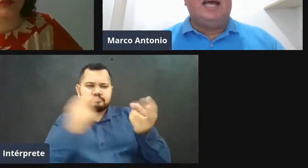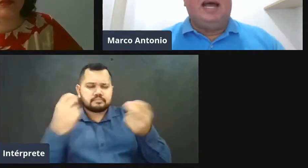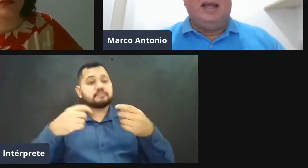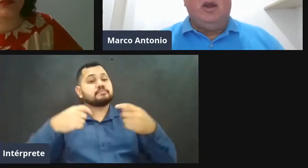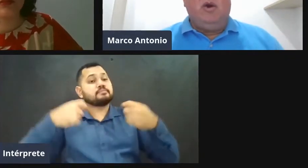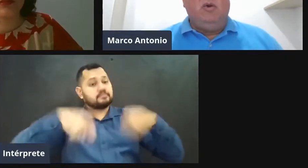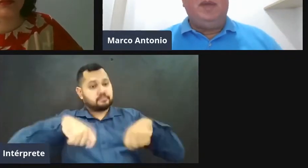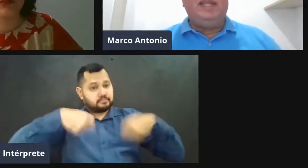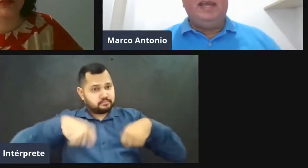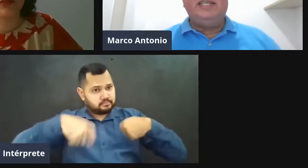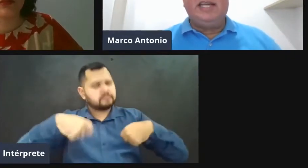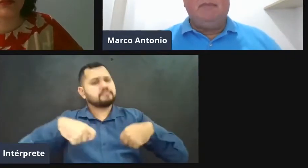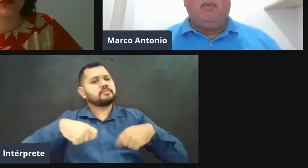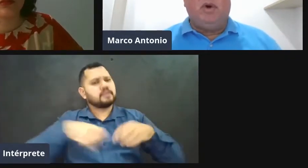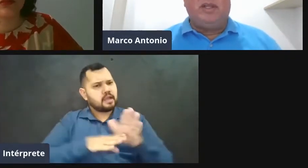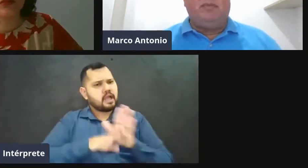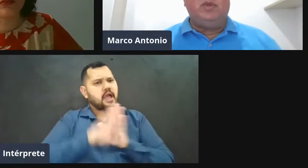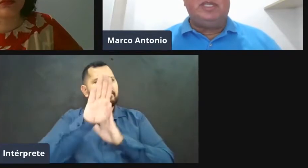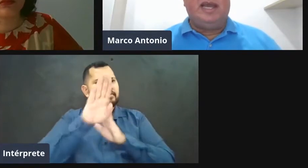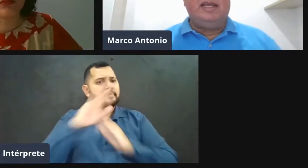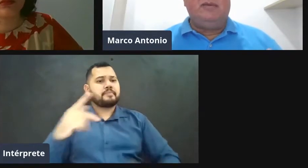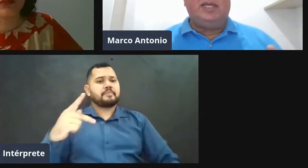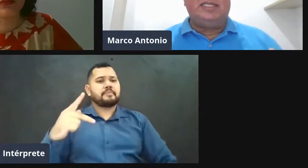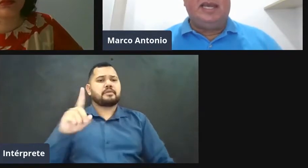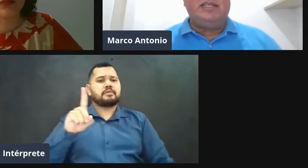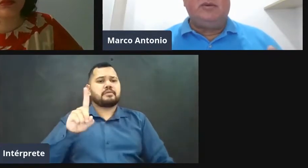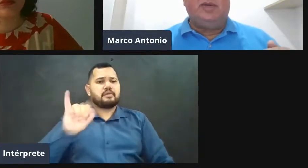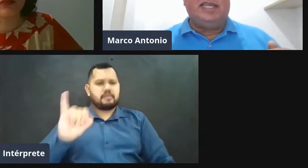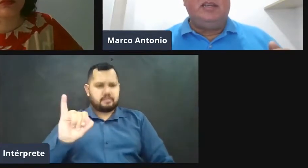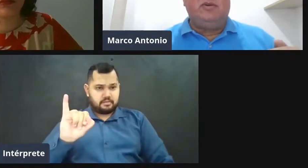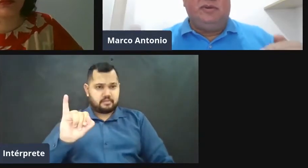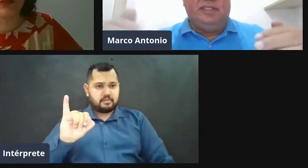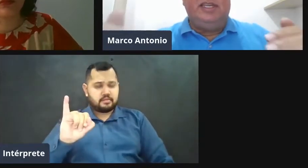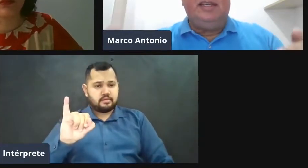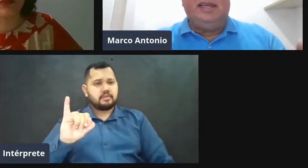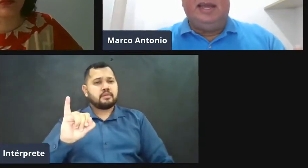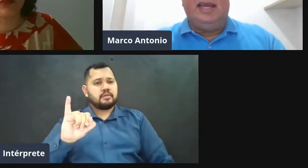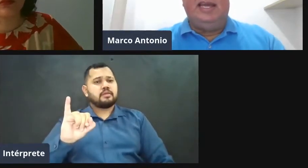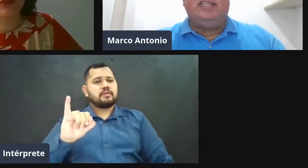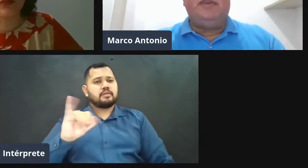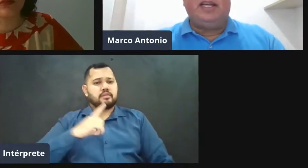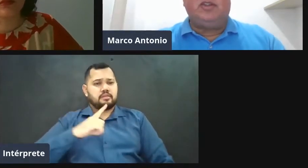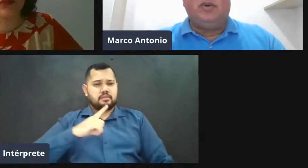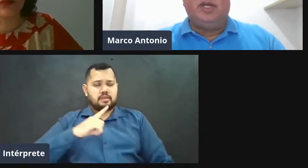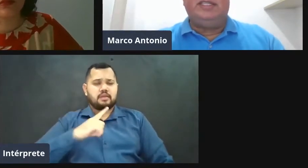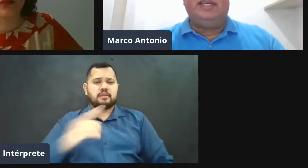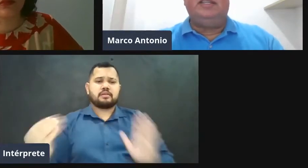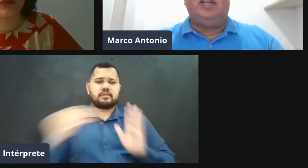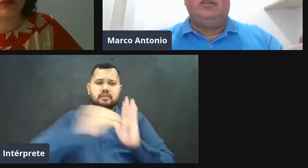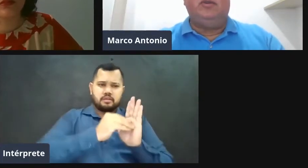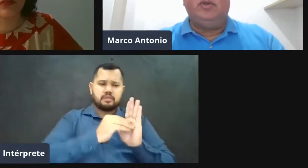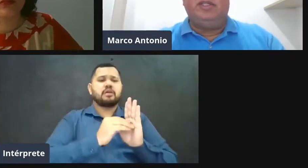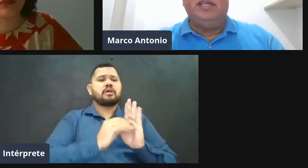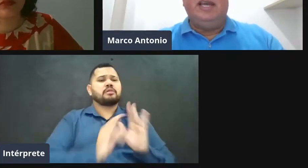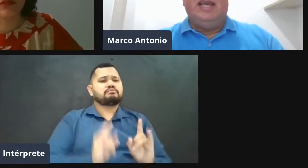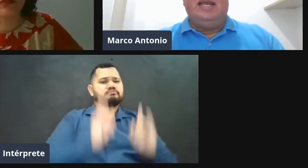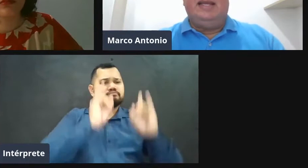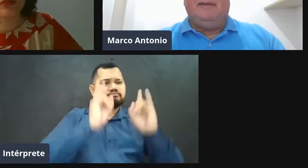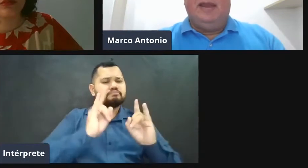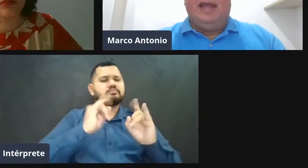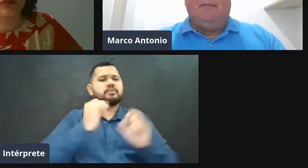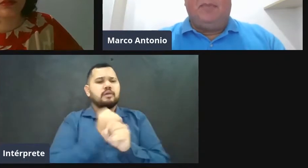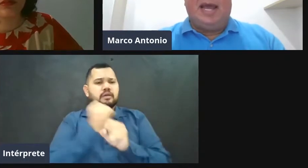de avançar. O PDI já aponta para uma série de edificações, né, de